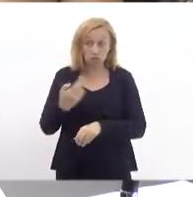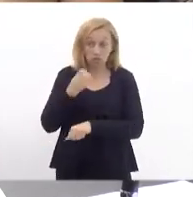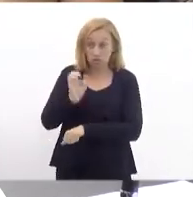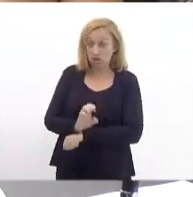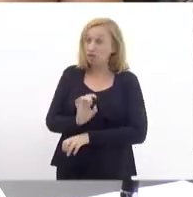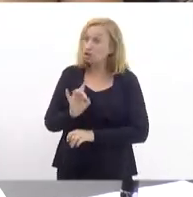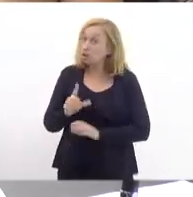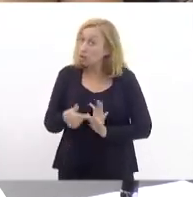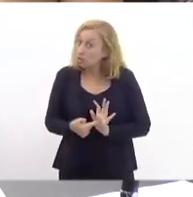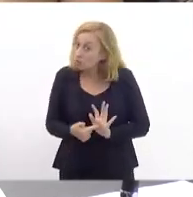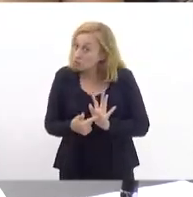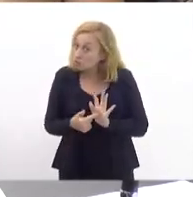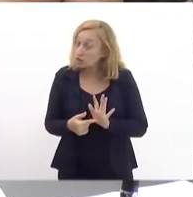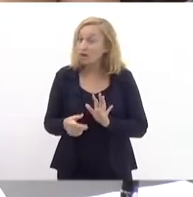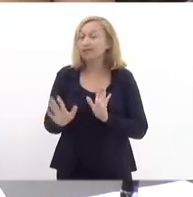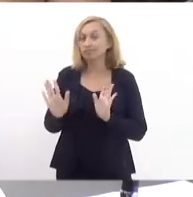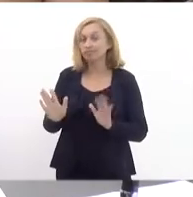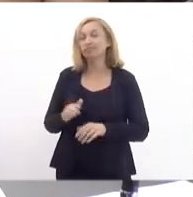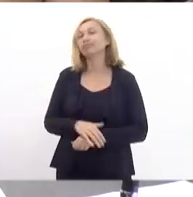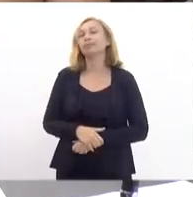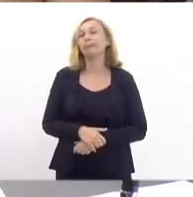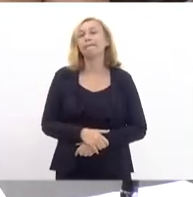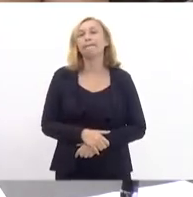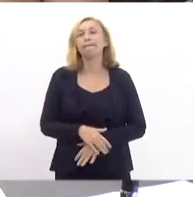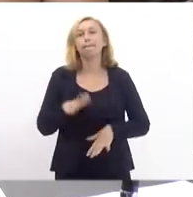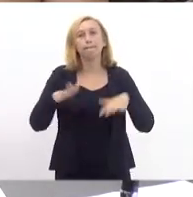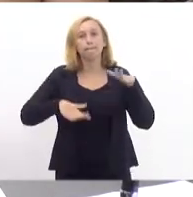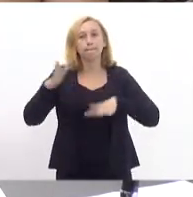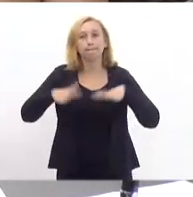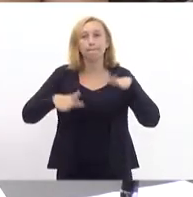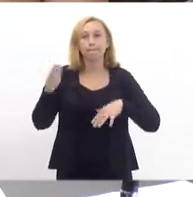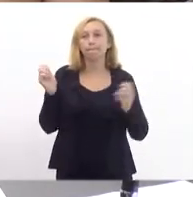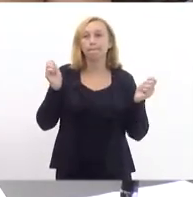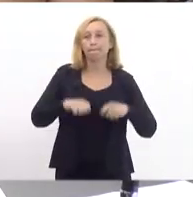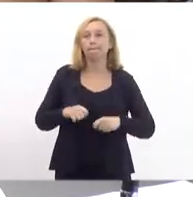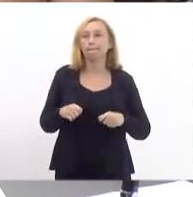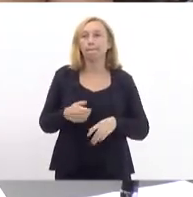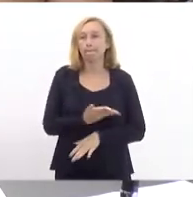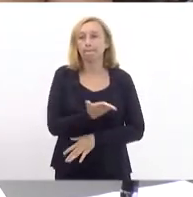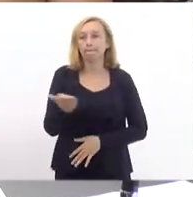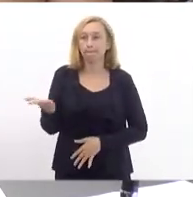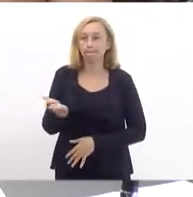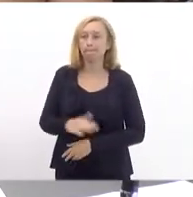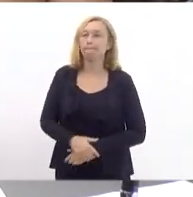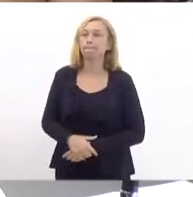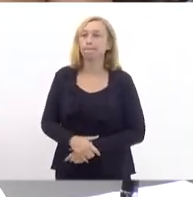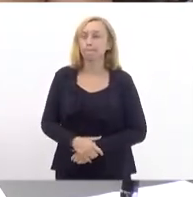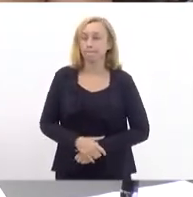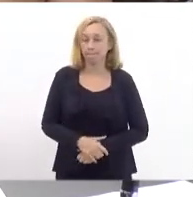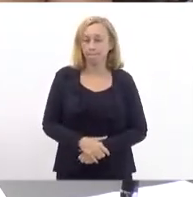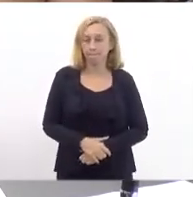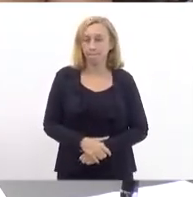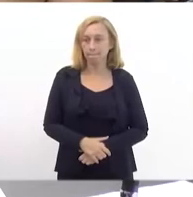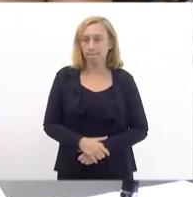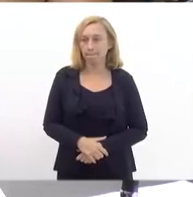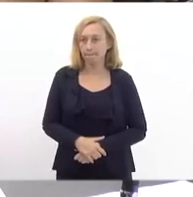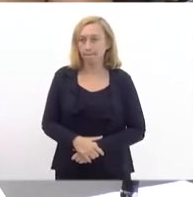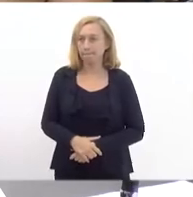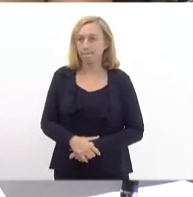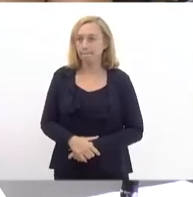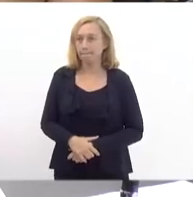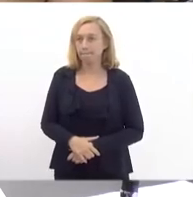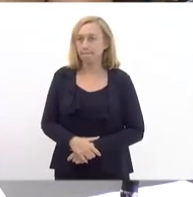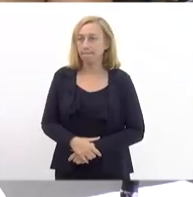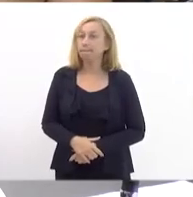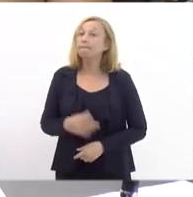para mostrar essas contradições, né? Independente da competência específica que os senhores estão demonstrando. Qual é a sua